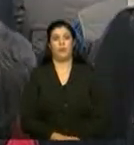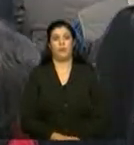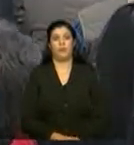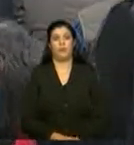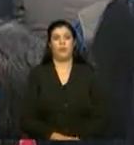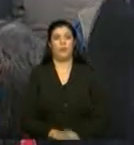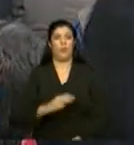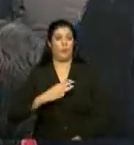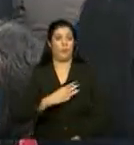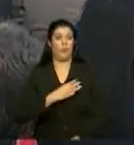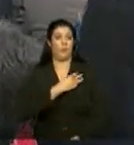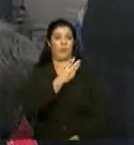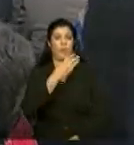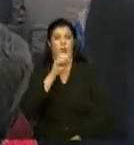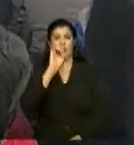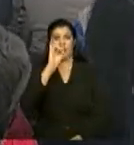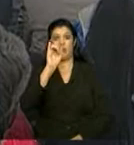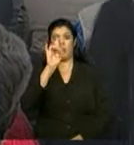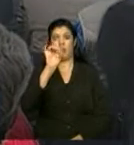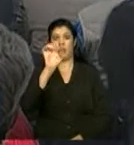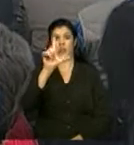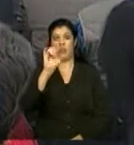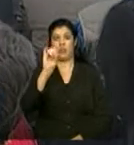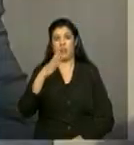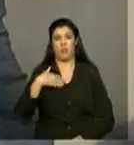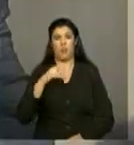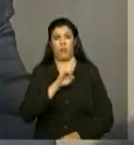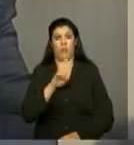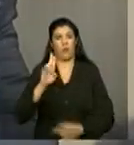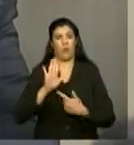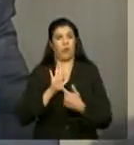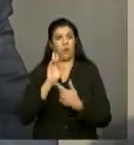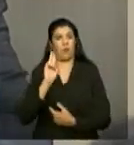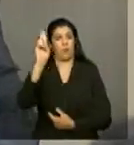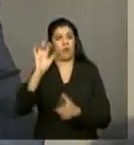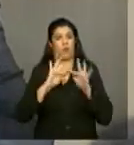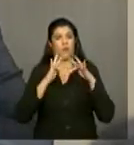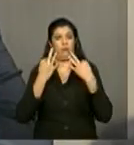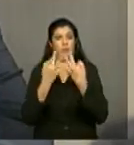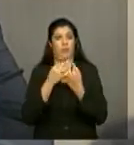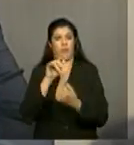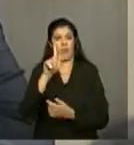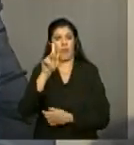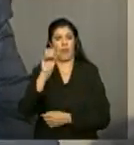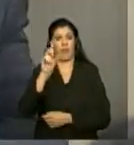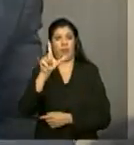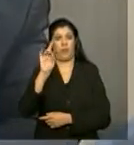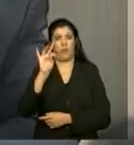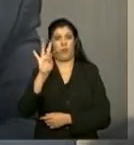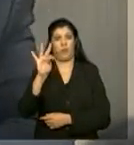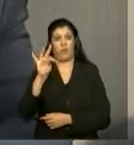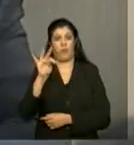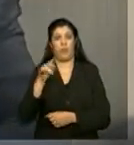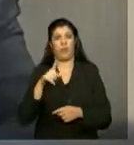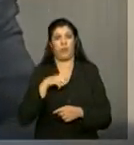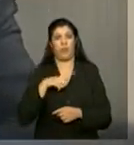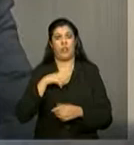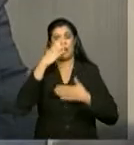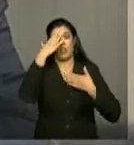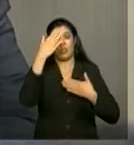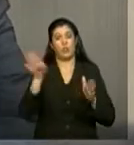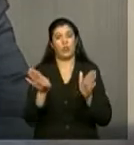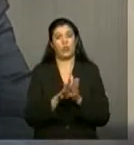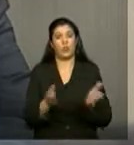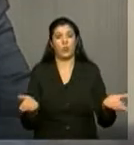ministra ideli em nome da família gostaria de agradecer nós termos chegado até